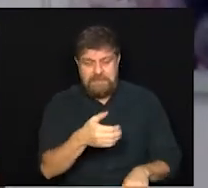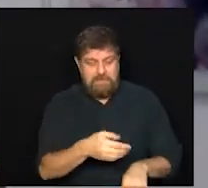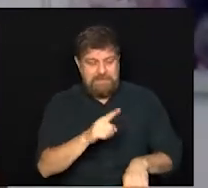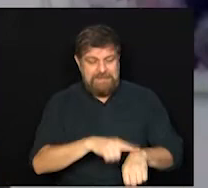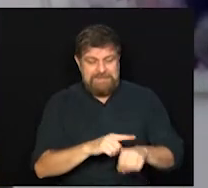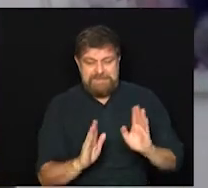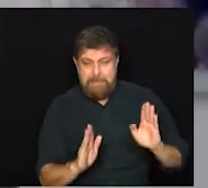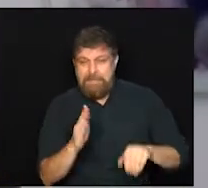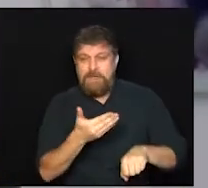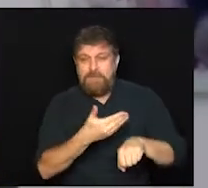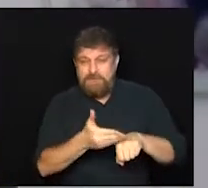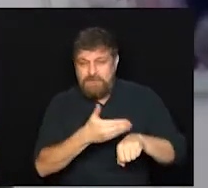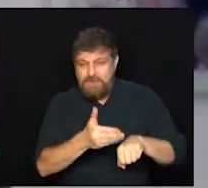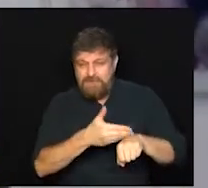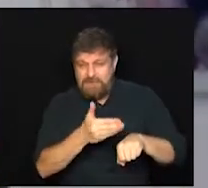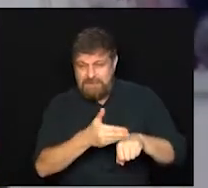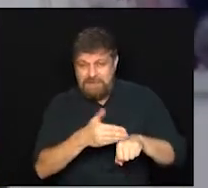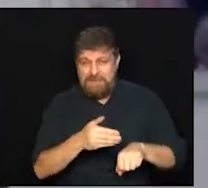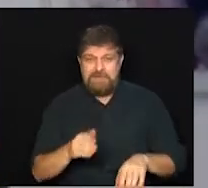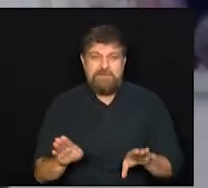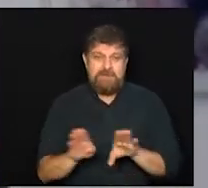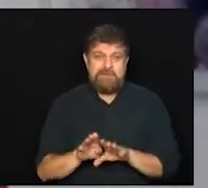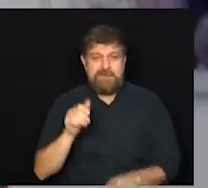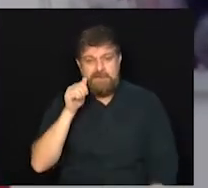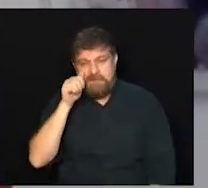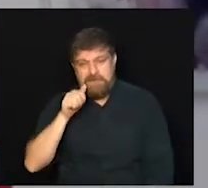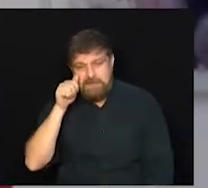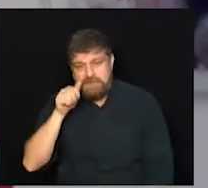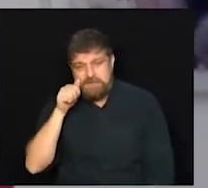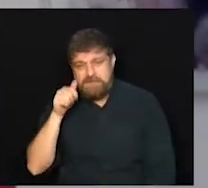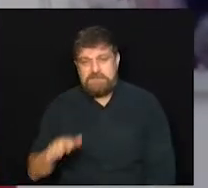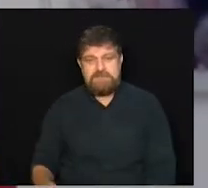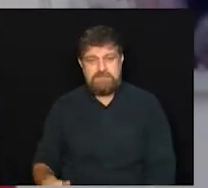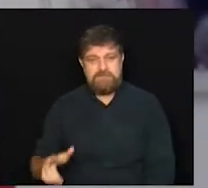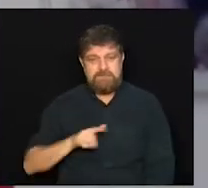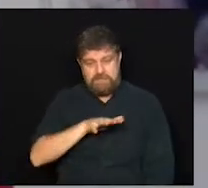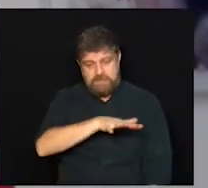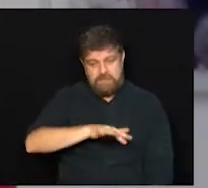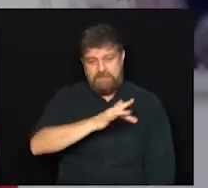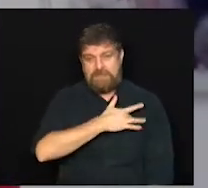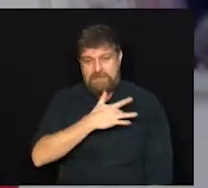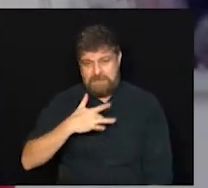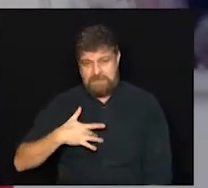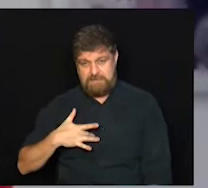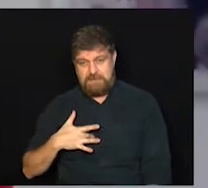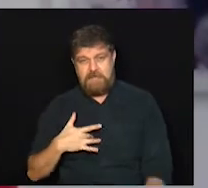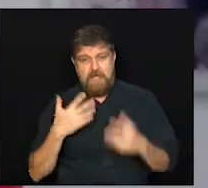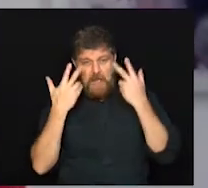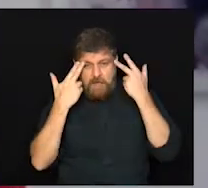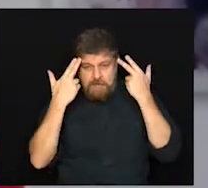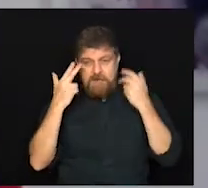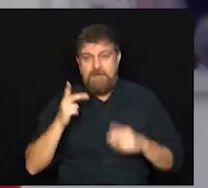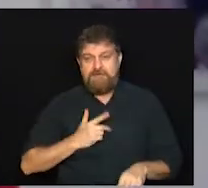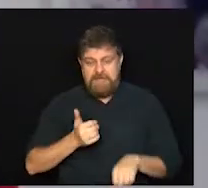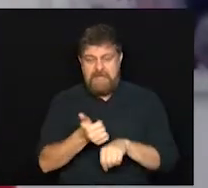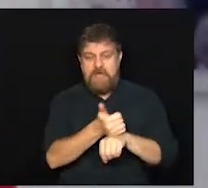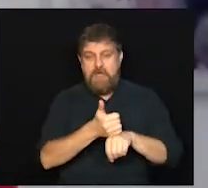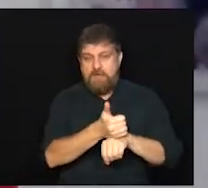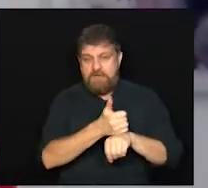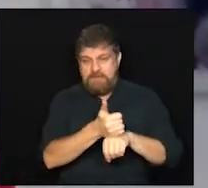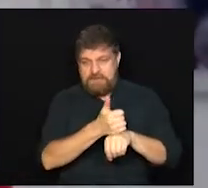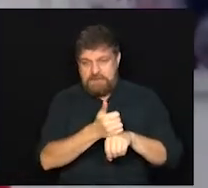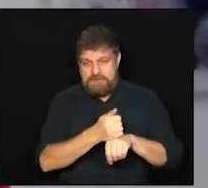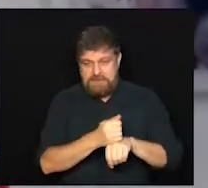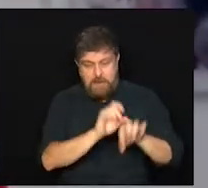médica, assim como os dentistas, assim como na área da saúde, é muito comum ter essa especialização depois, e